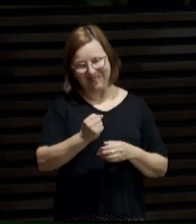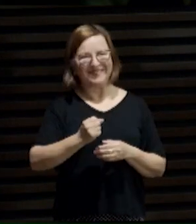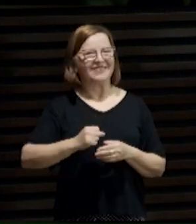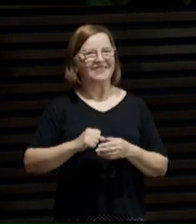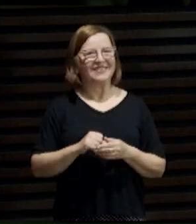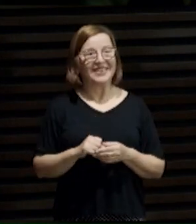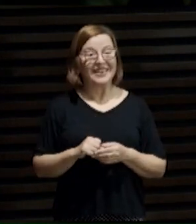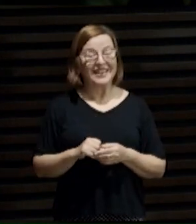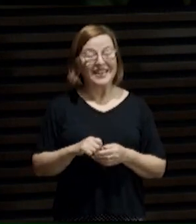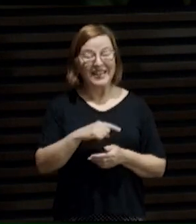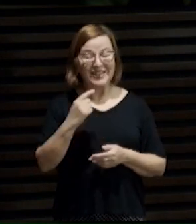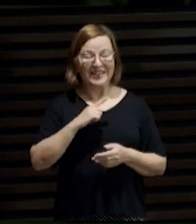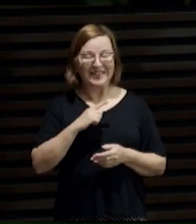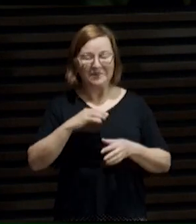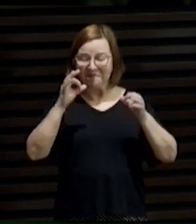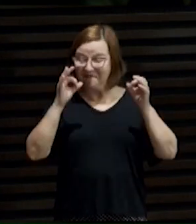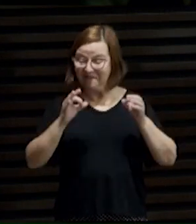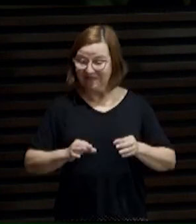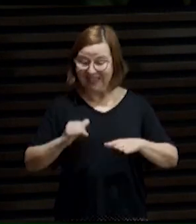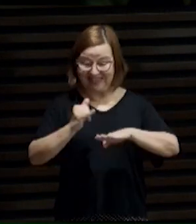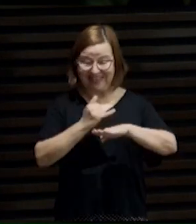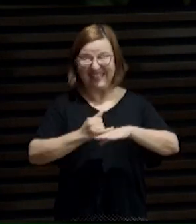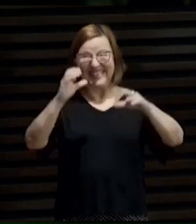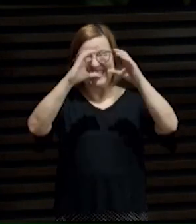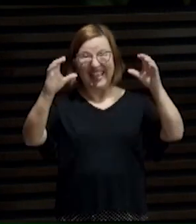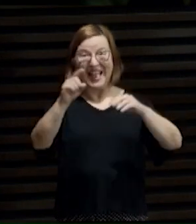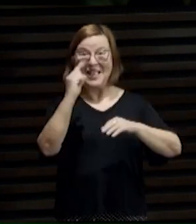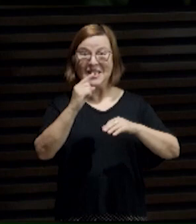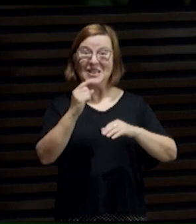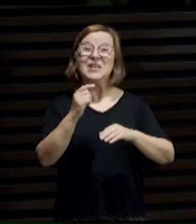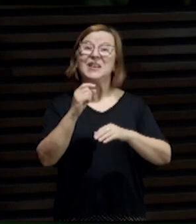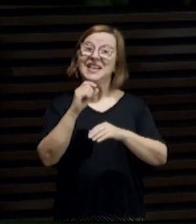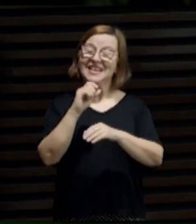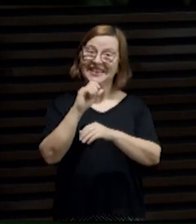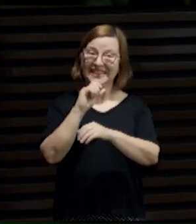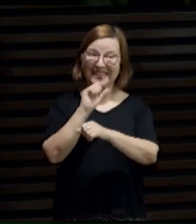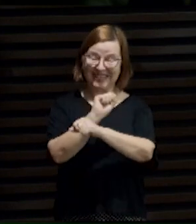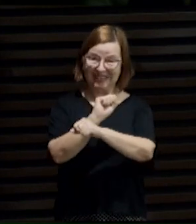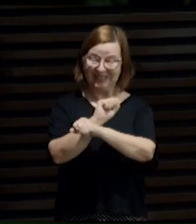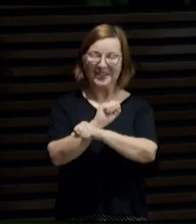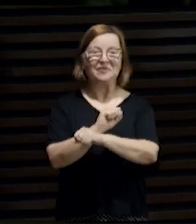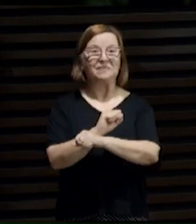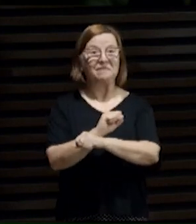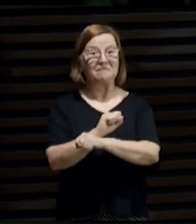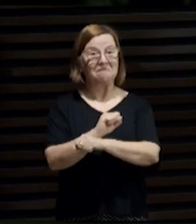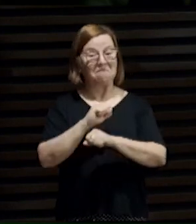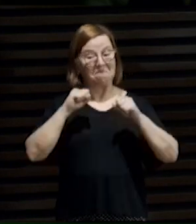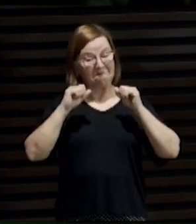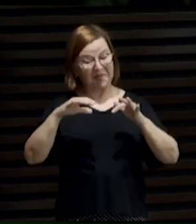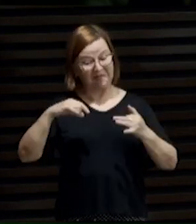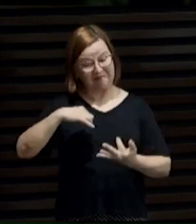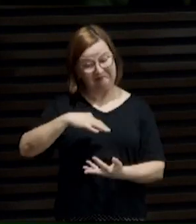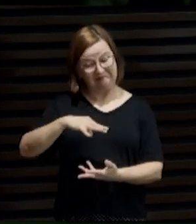Jerusalém celestial nos espera. Que grande bênção, irmãos. A geografia da Bíblia fala